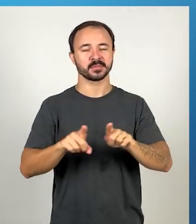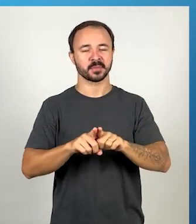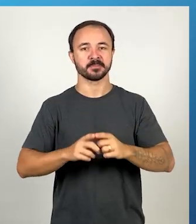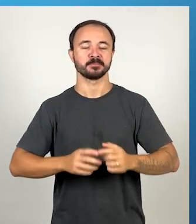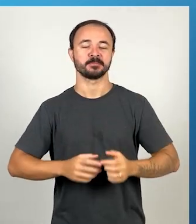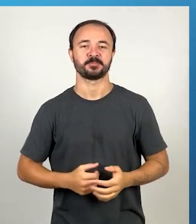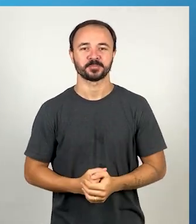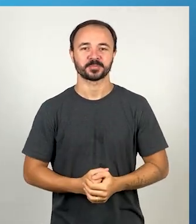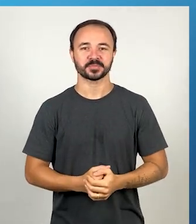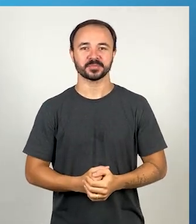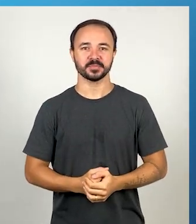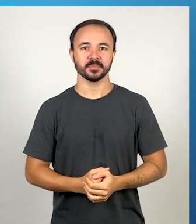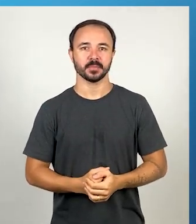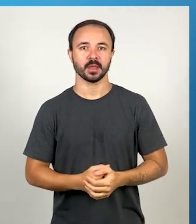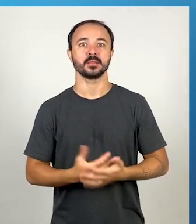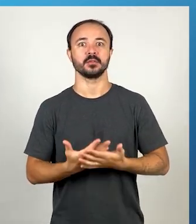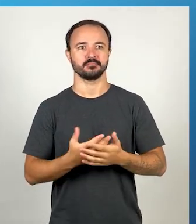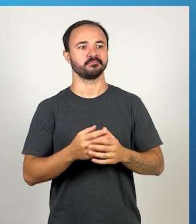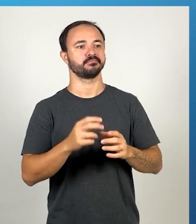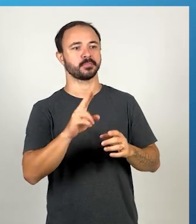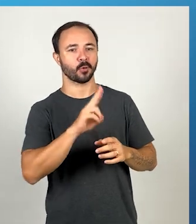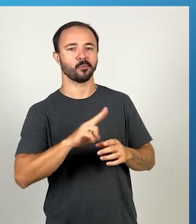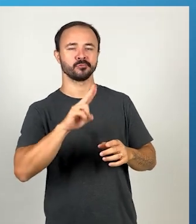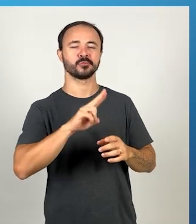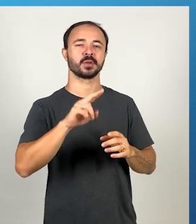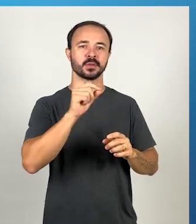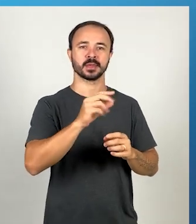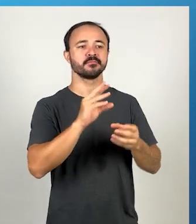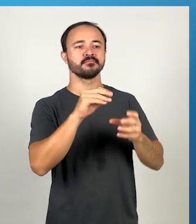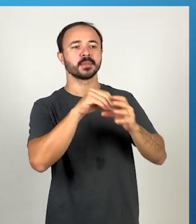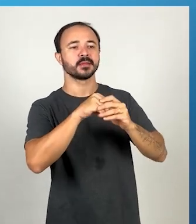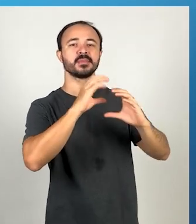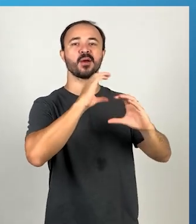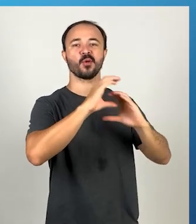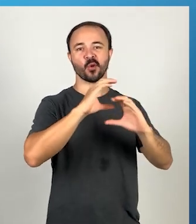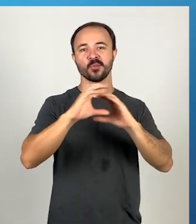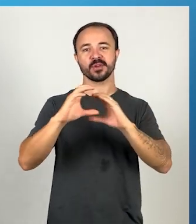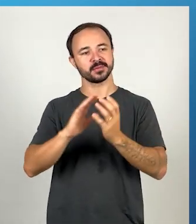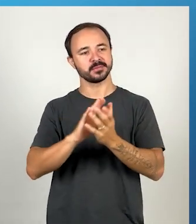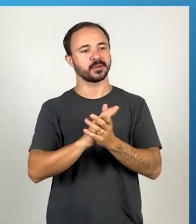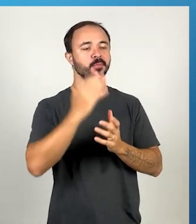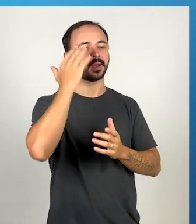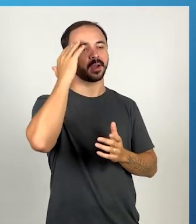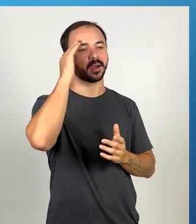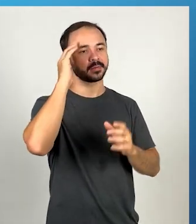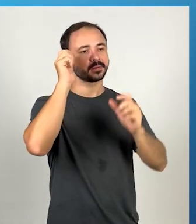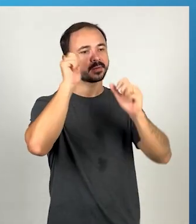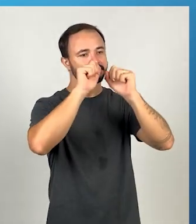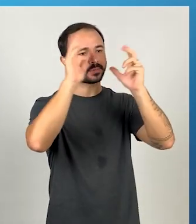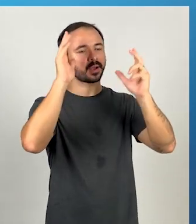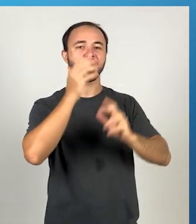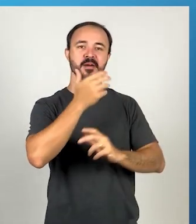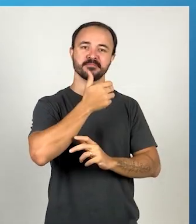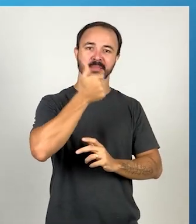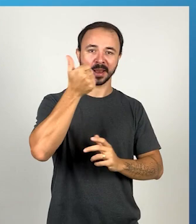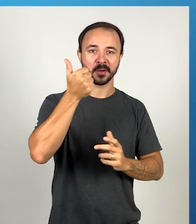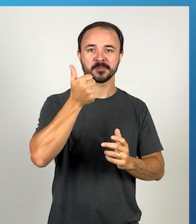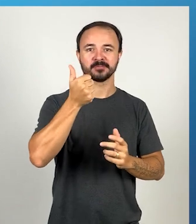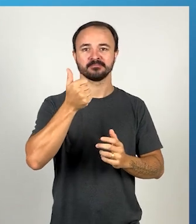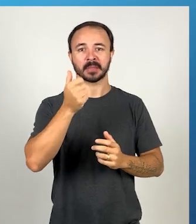usadas para destacar a comunicação e torná-la mais atraente. Buscam criar efeitos nos